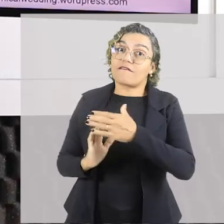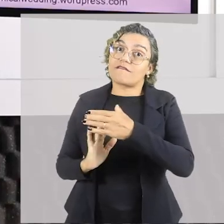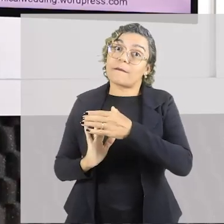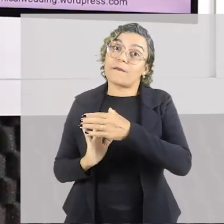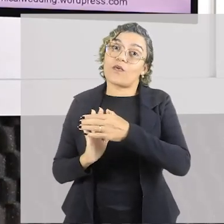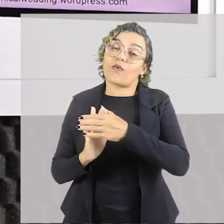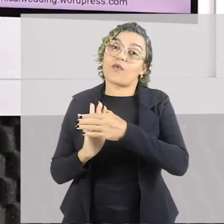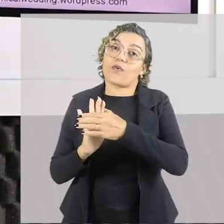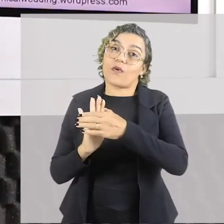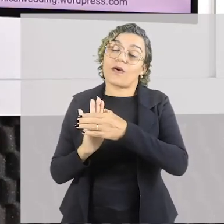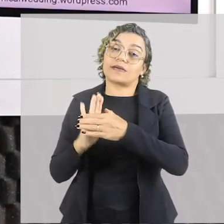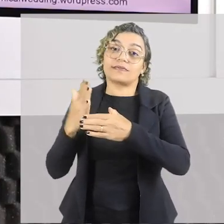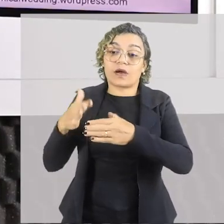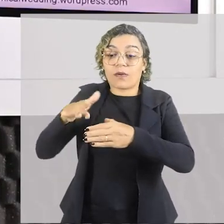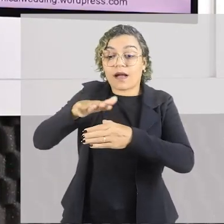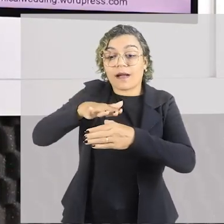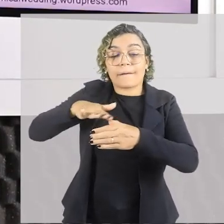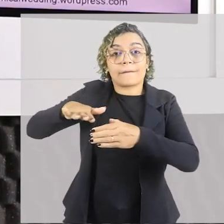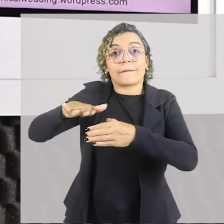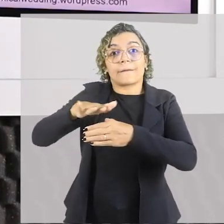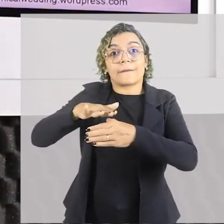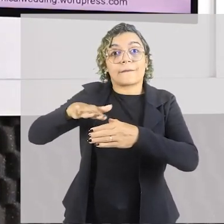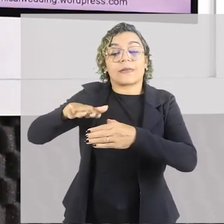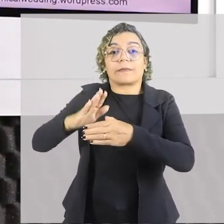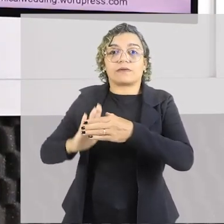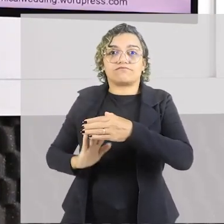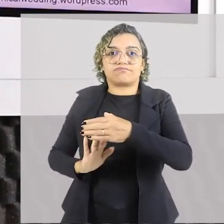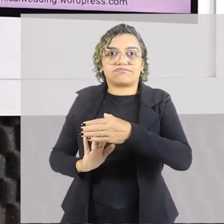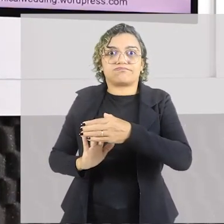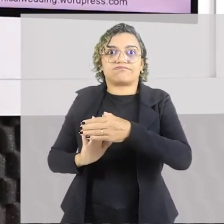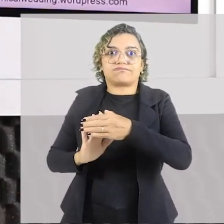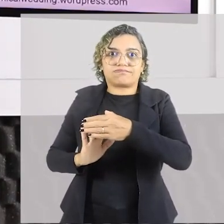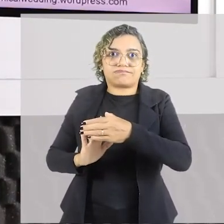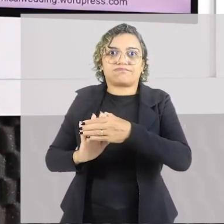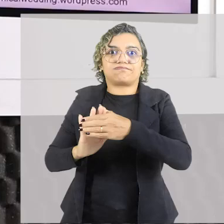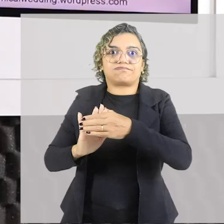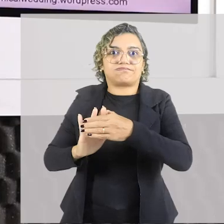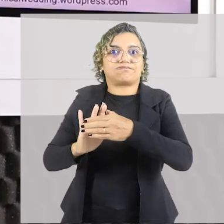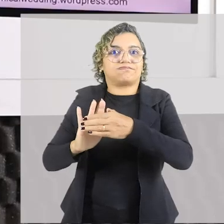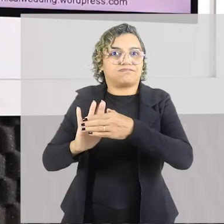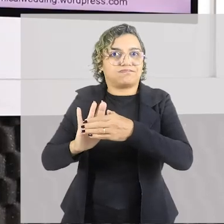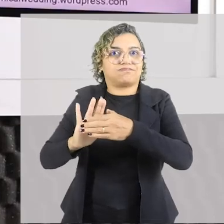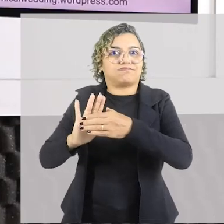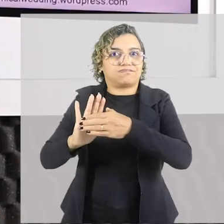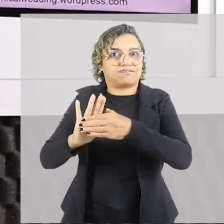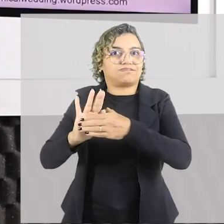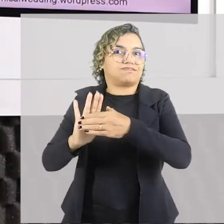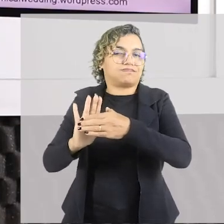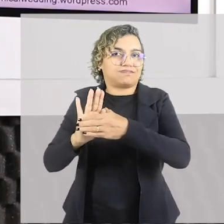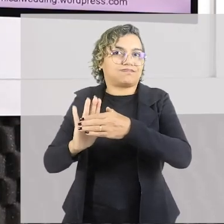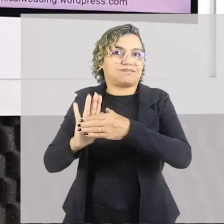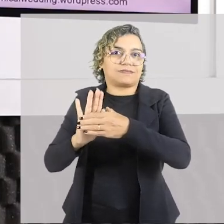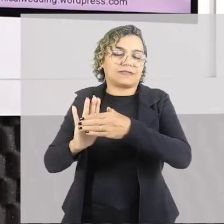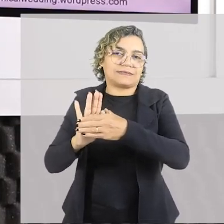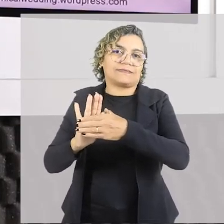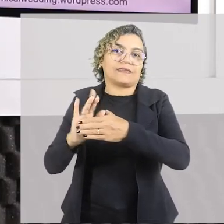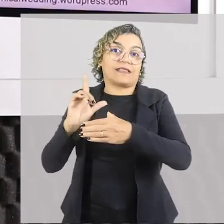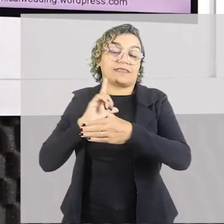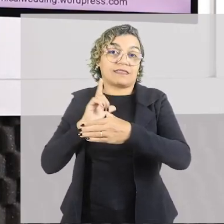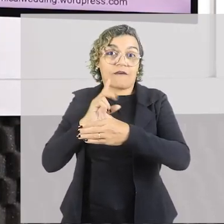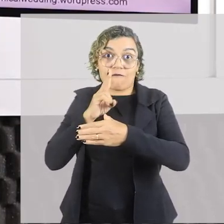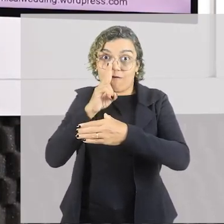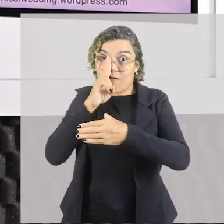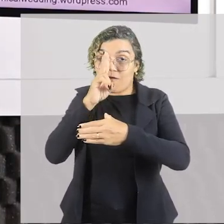subir. Só que aquela camada não deixa e o vapor começa a empurrar. Empurrar, empurrar, empurrar. Ele está exercendo uma